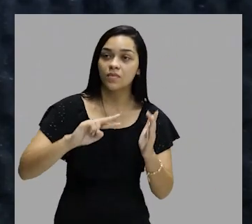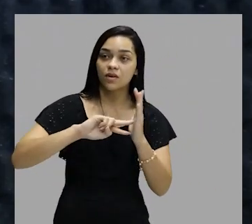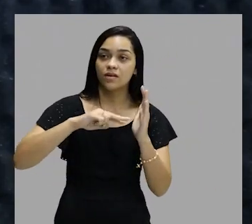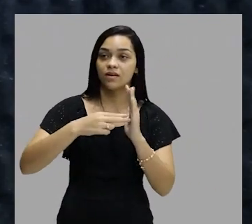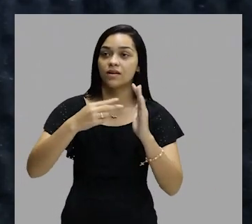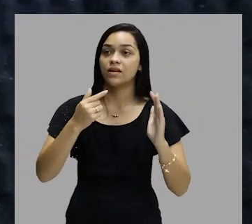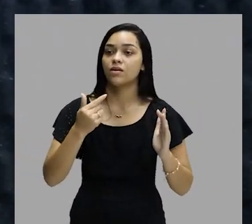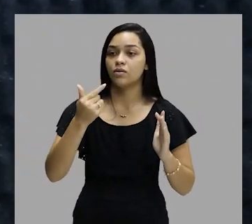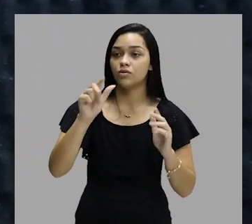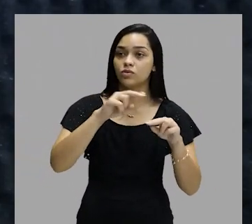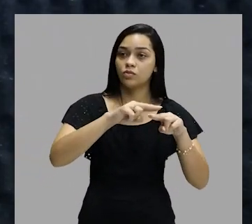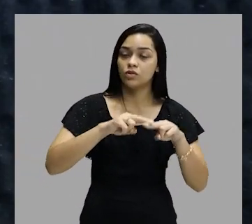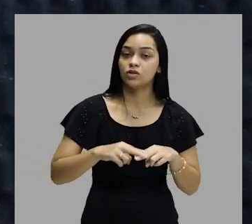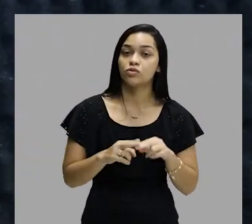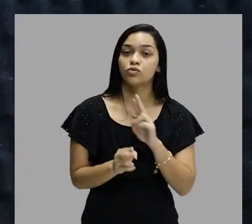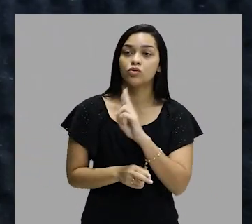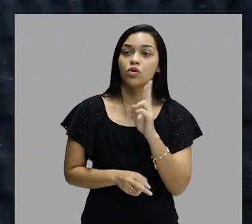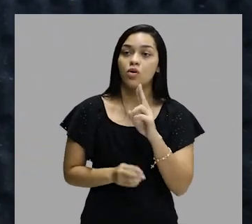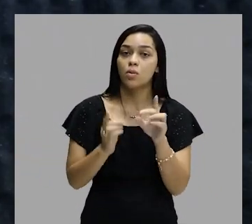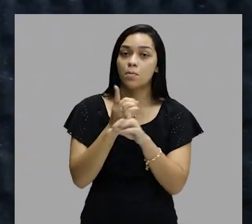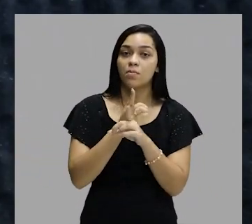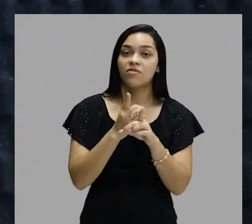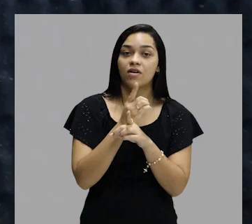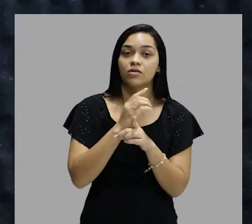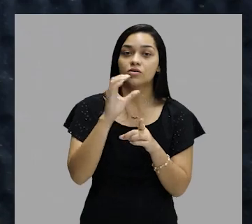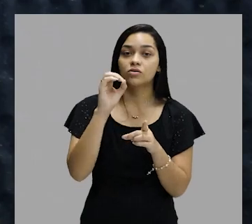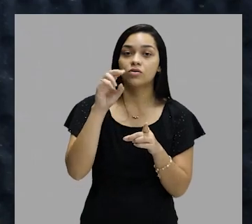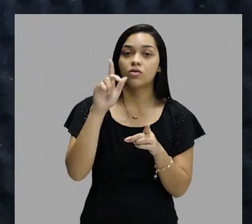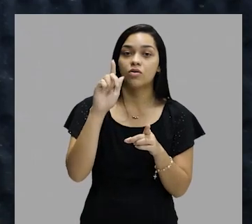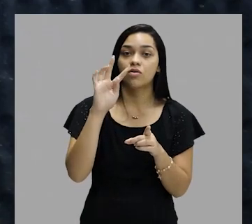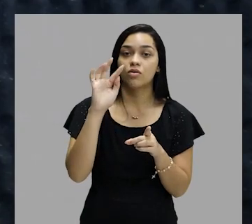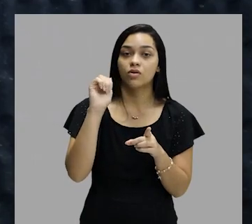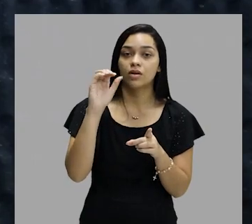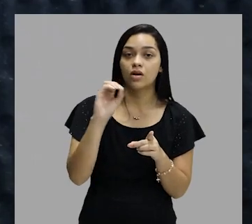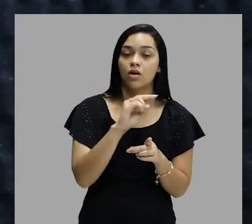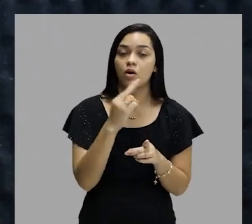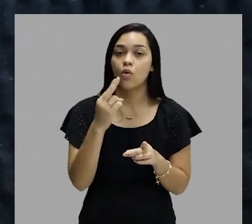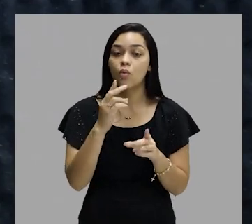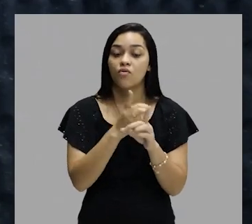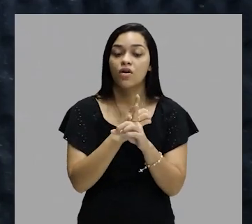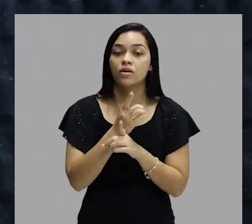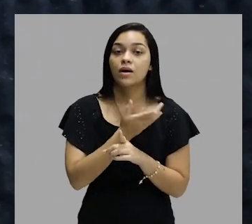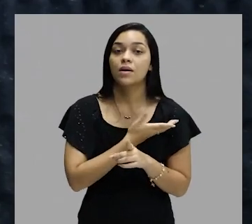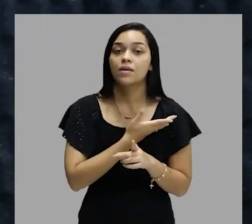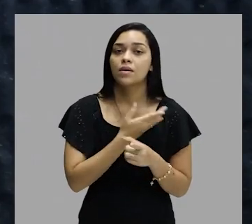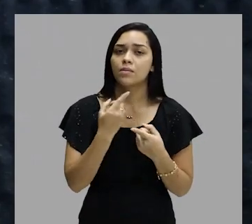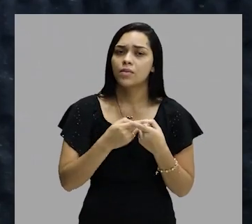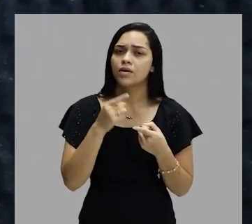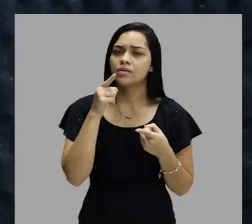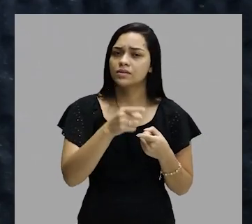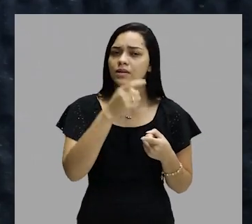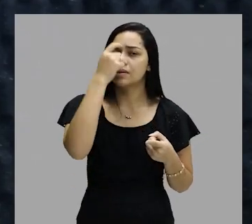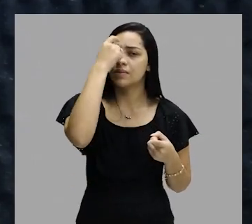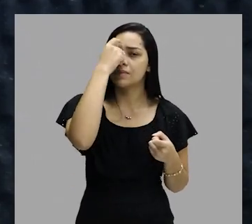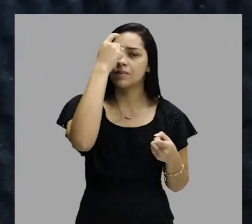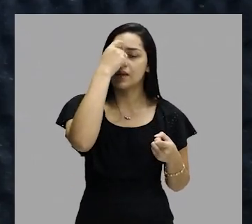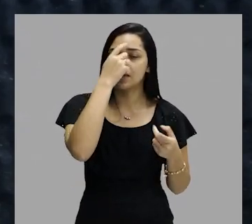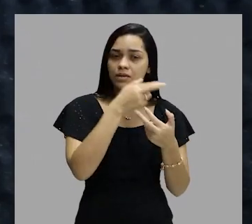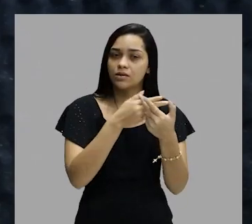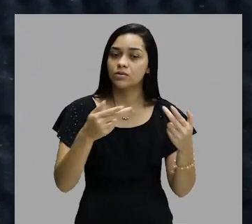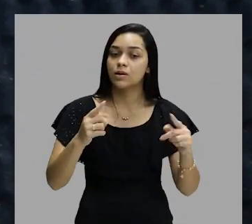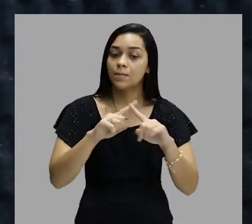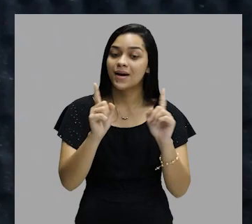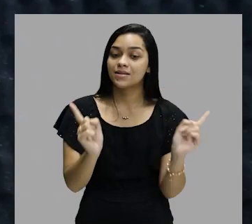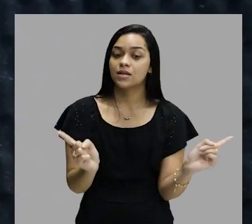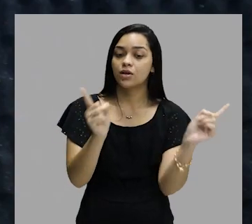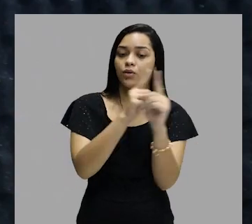é outro. Por isso que ela é chamada de falso cognato ou de falsa amiga. Porque você pensa numa coisa, mas na verdade